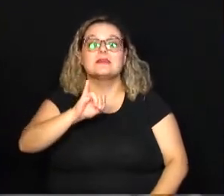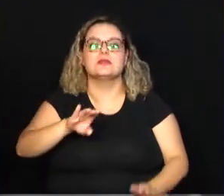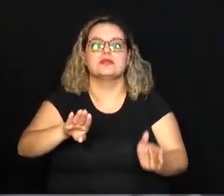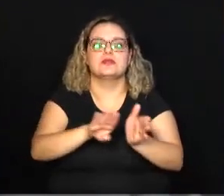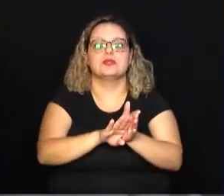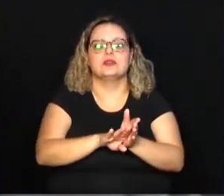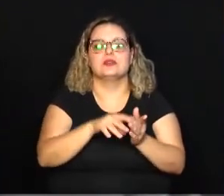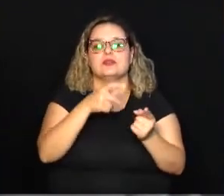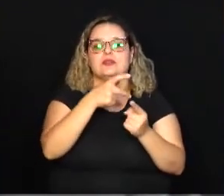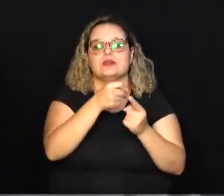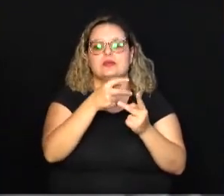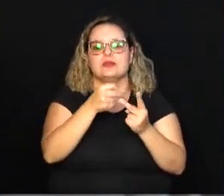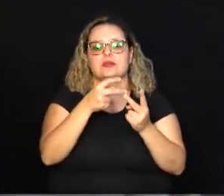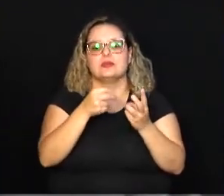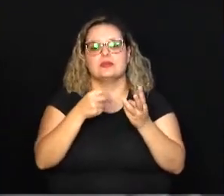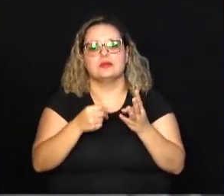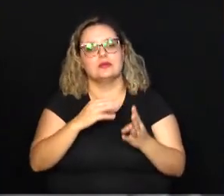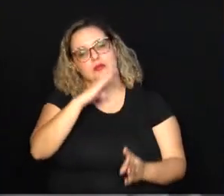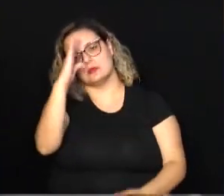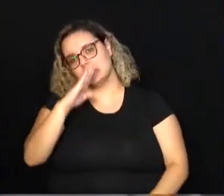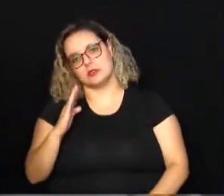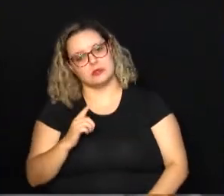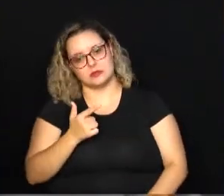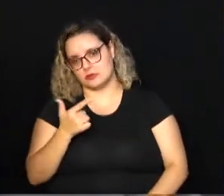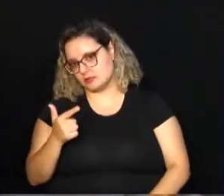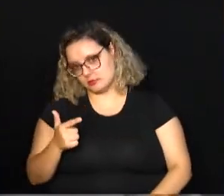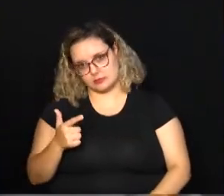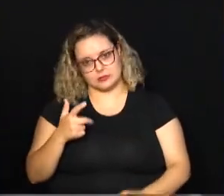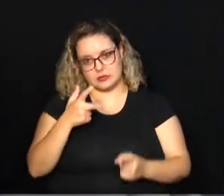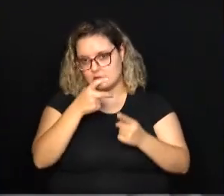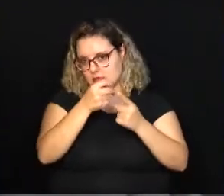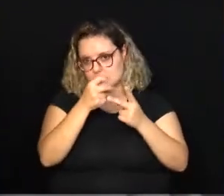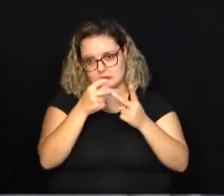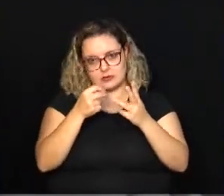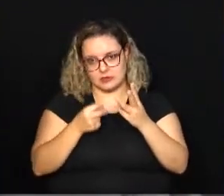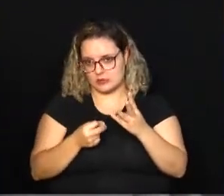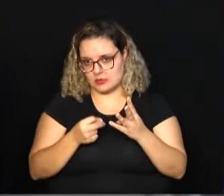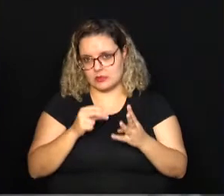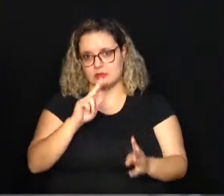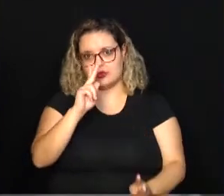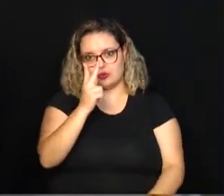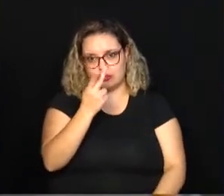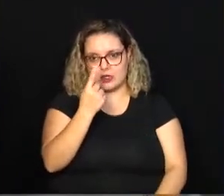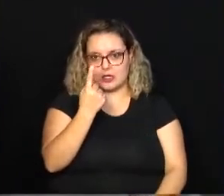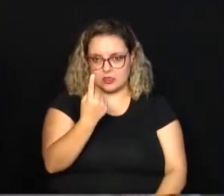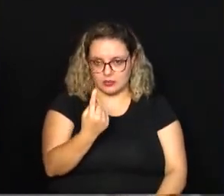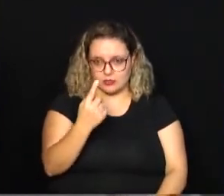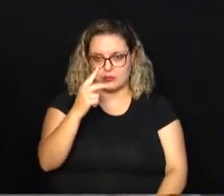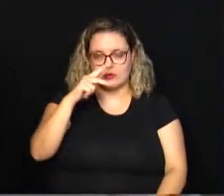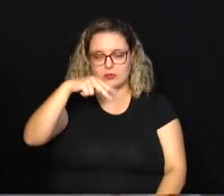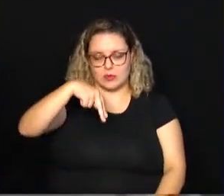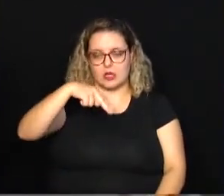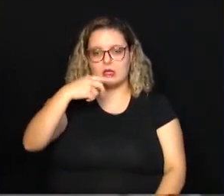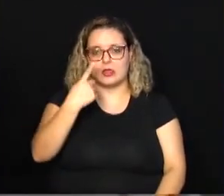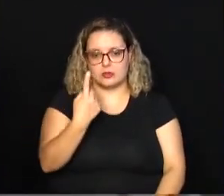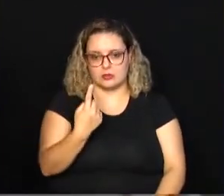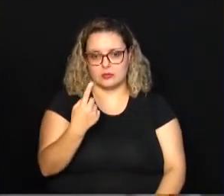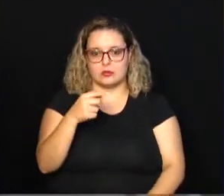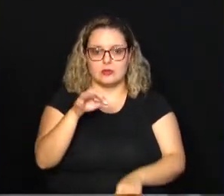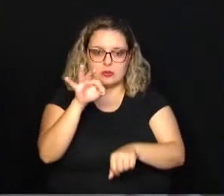No Brasil, não tem a vacina da influenza. Essa é uma preocupação. A dengue, que você